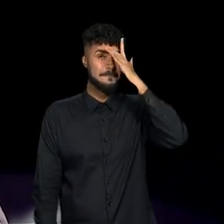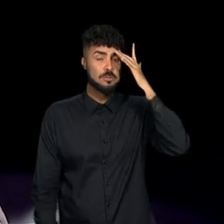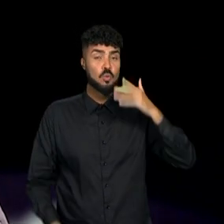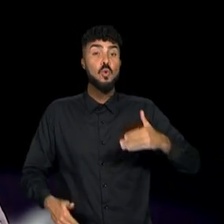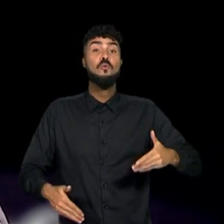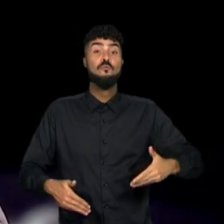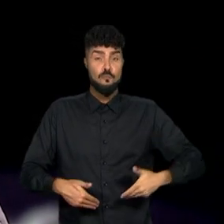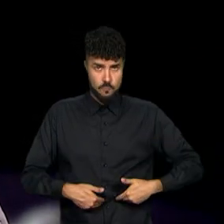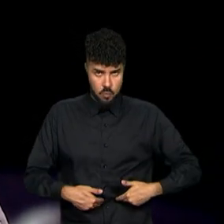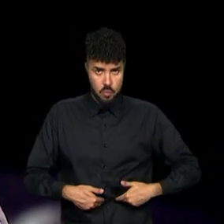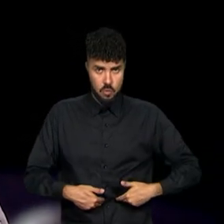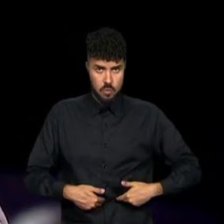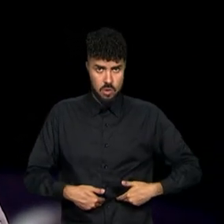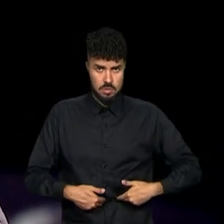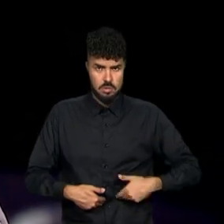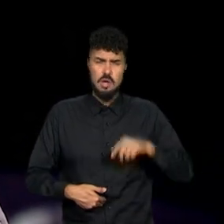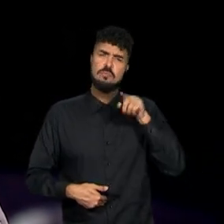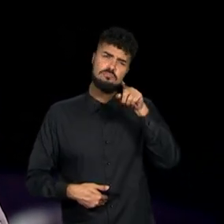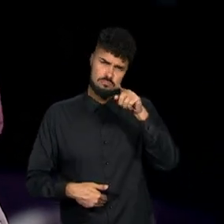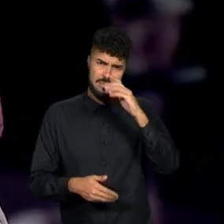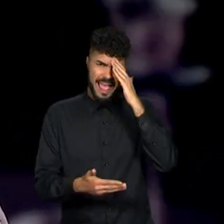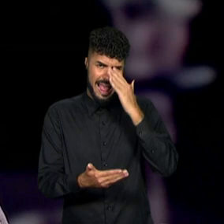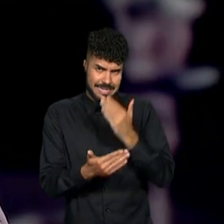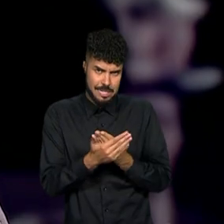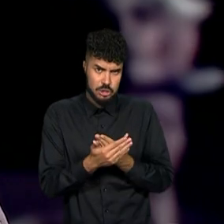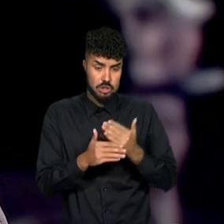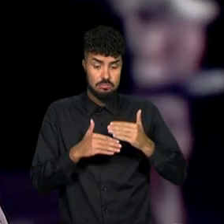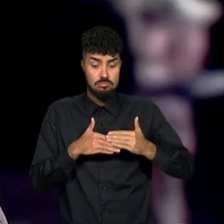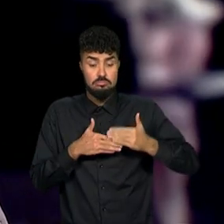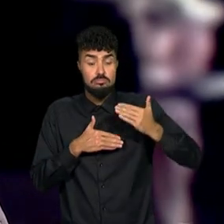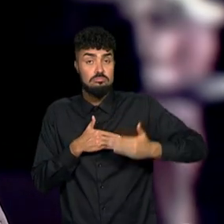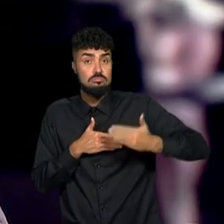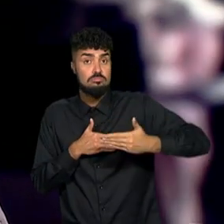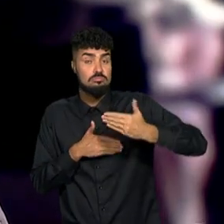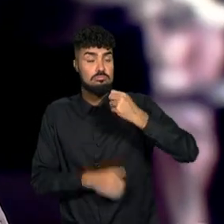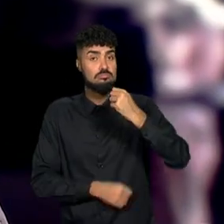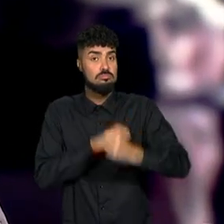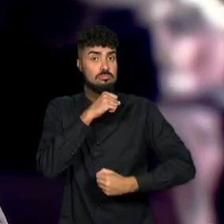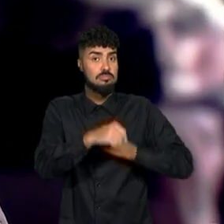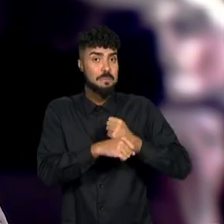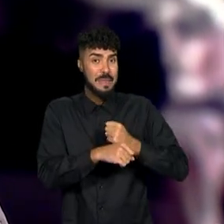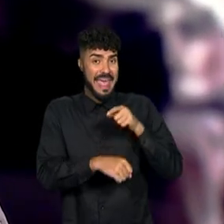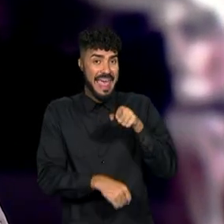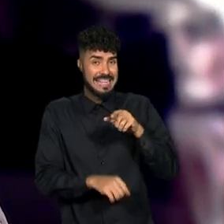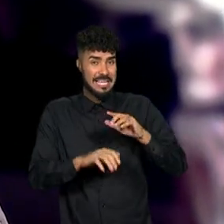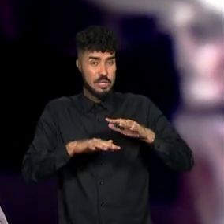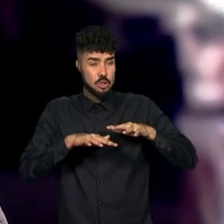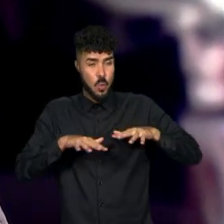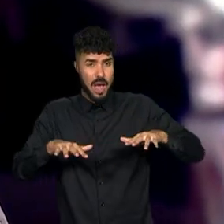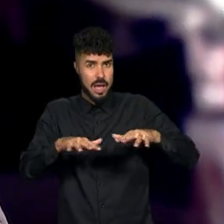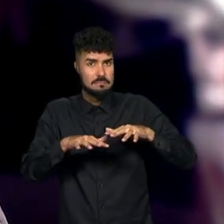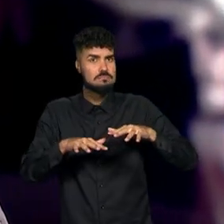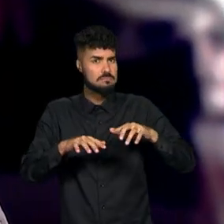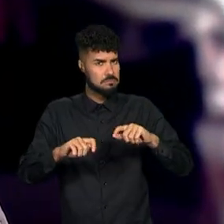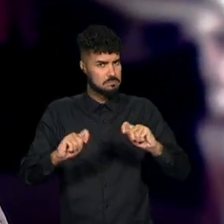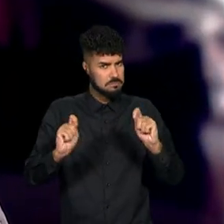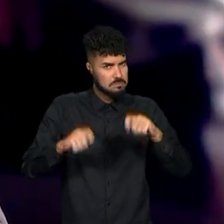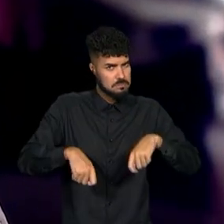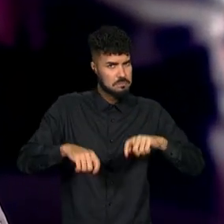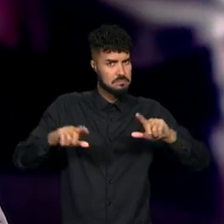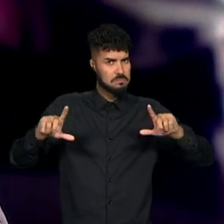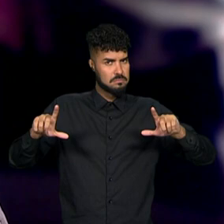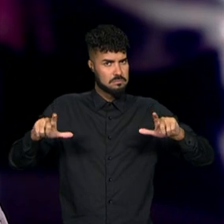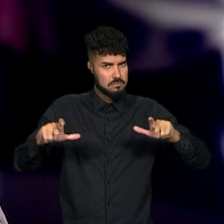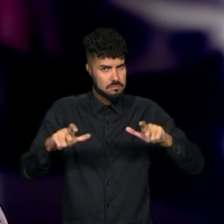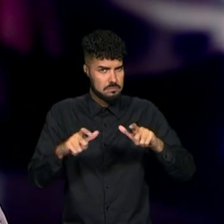fome. Você acredita que, nos próximos anos, essa situação poderá ser